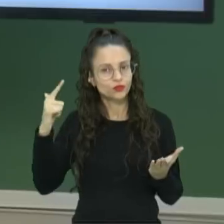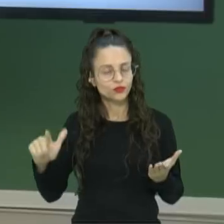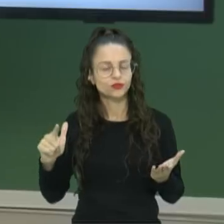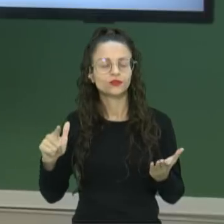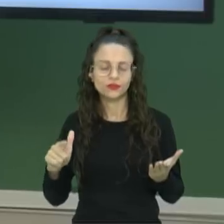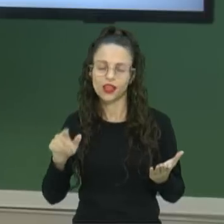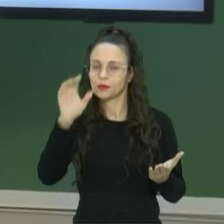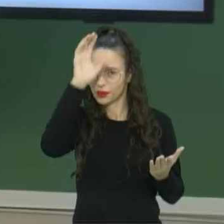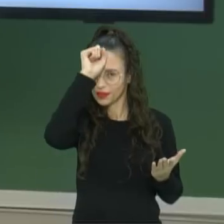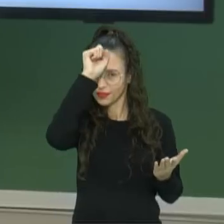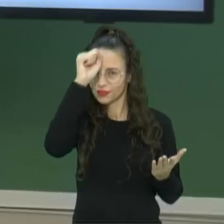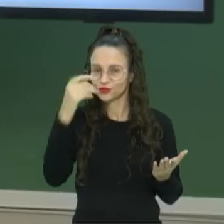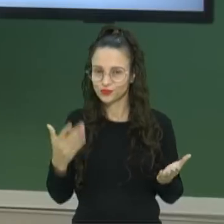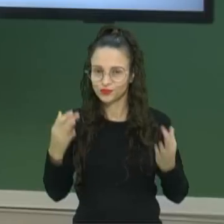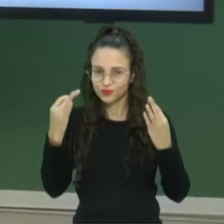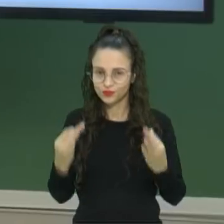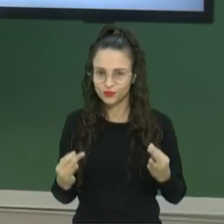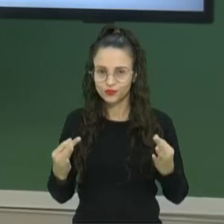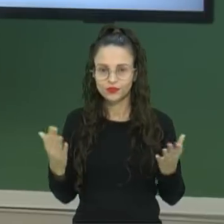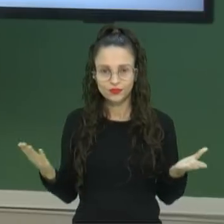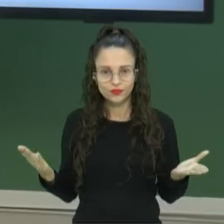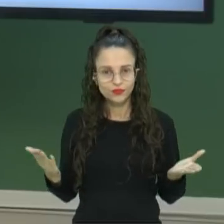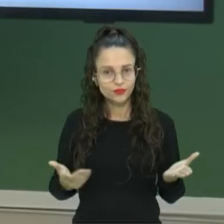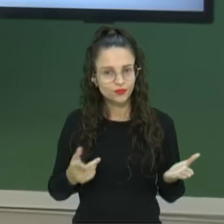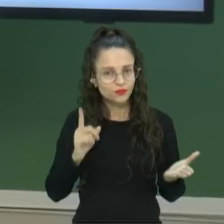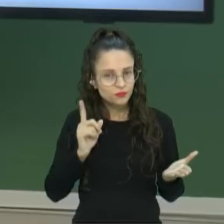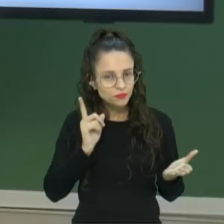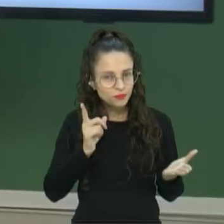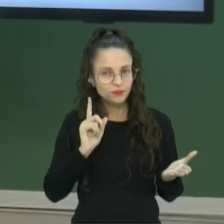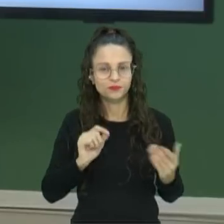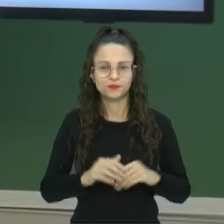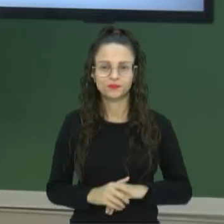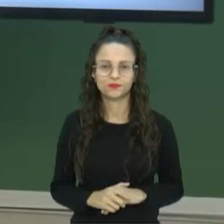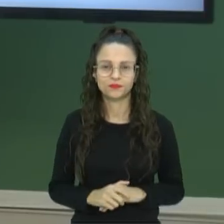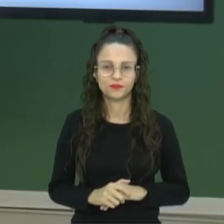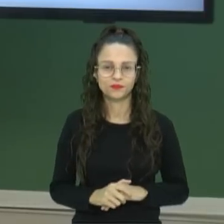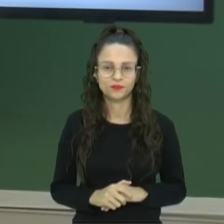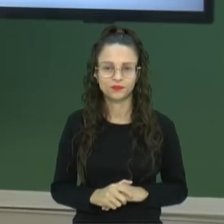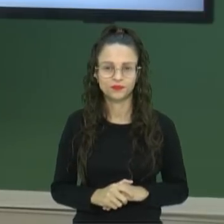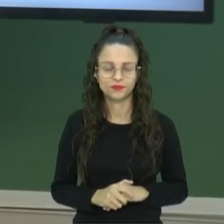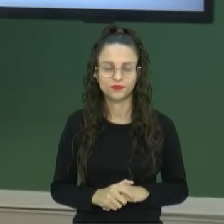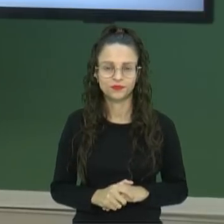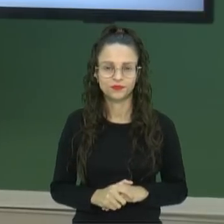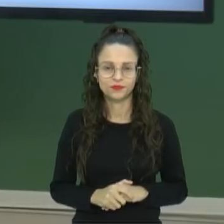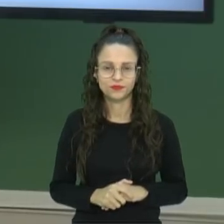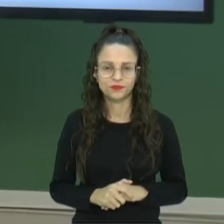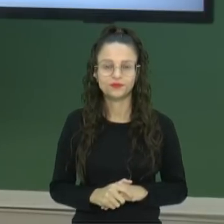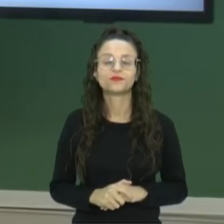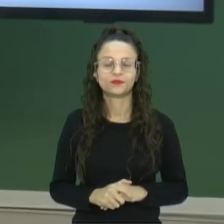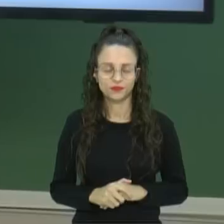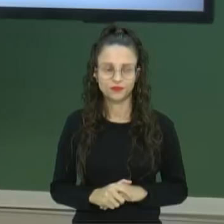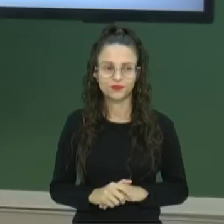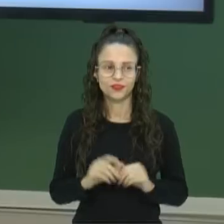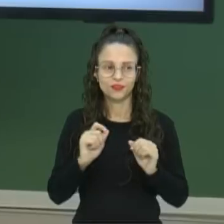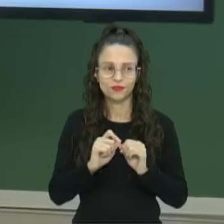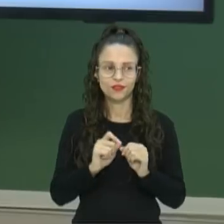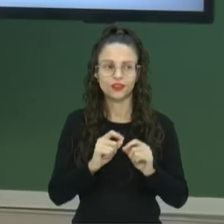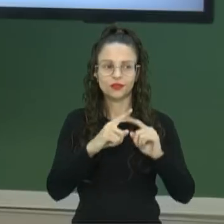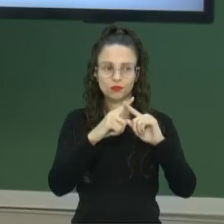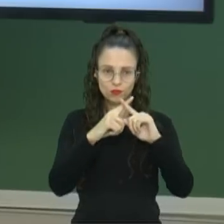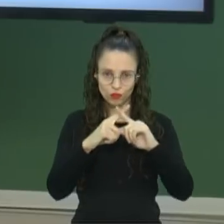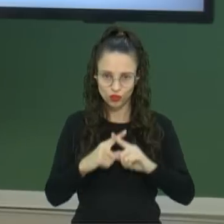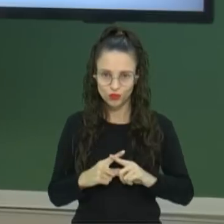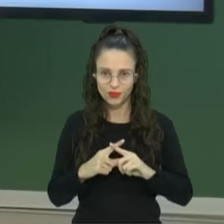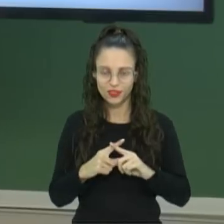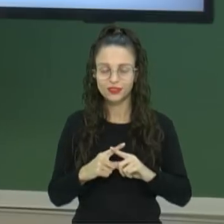repetição que a gente aprende, certo? Nem que seja na marra. Ó lá, ó. Então, faz as